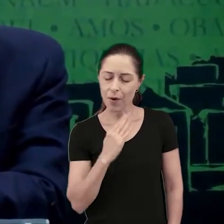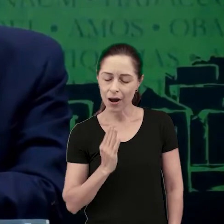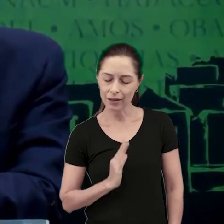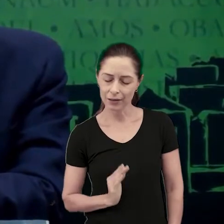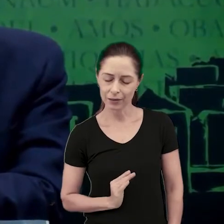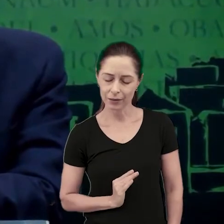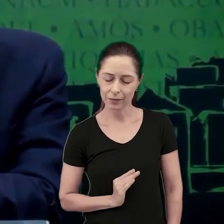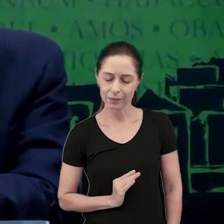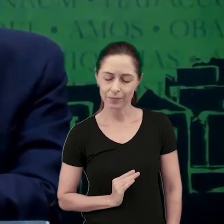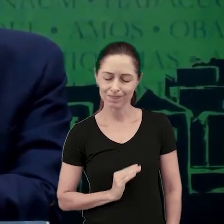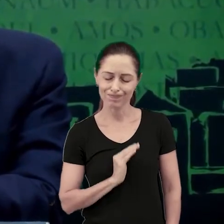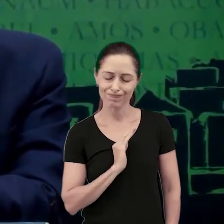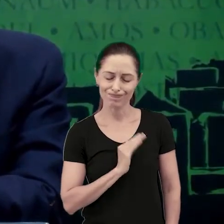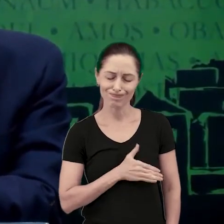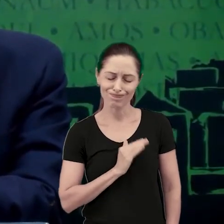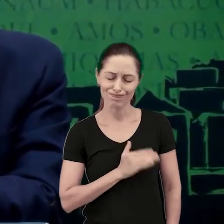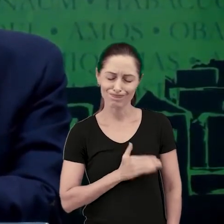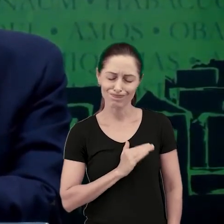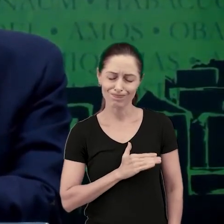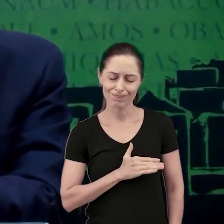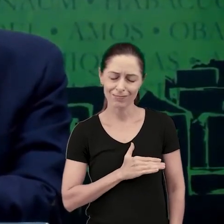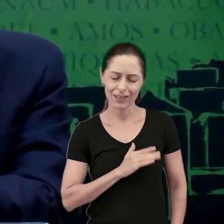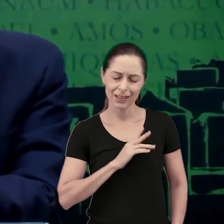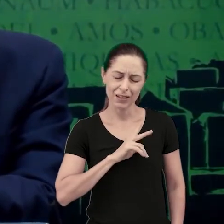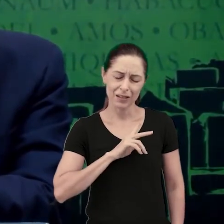o nosso coração também se aflige.